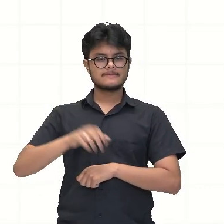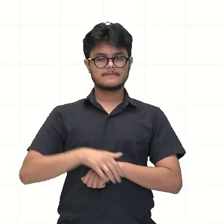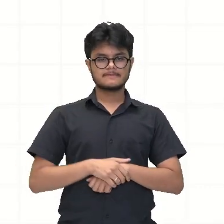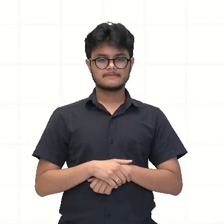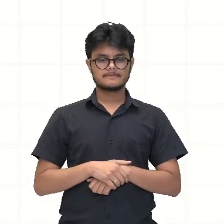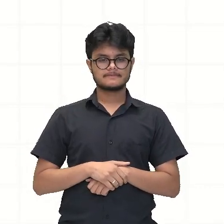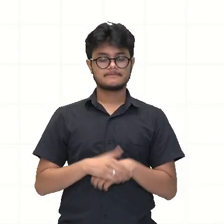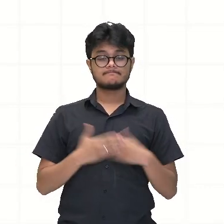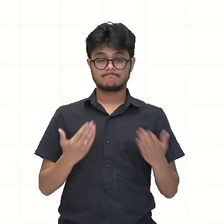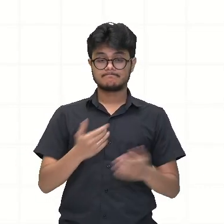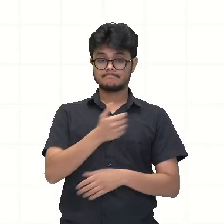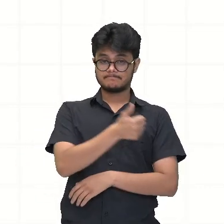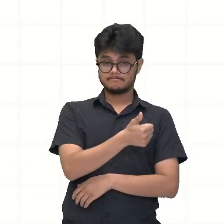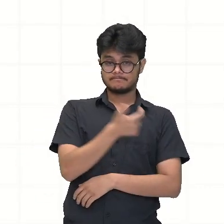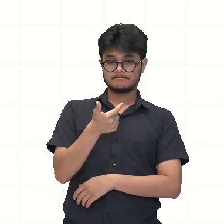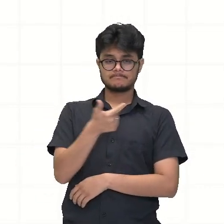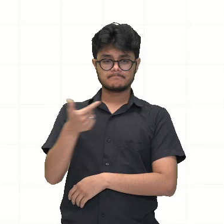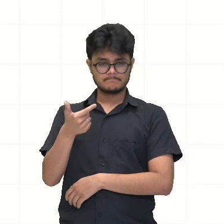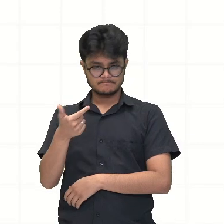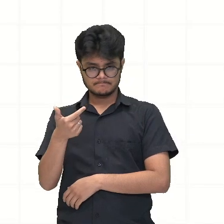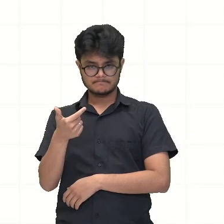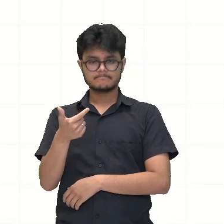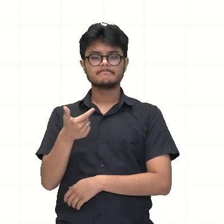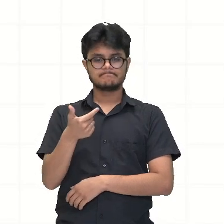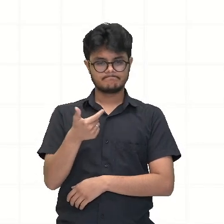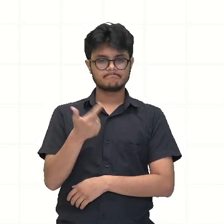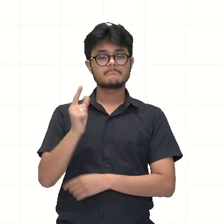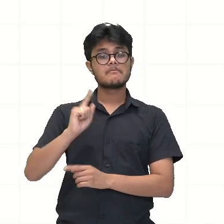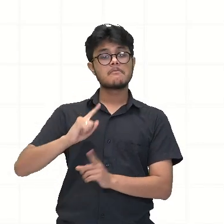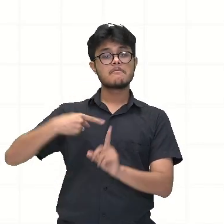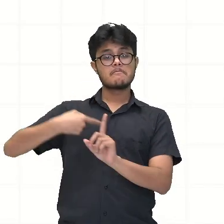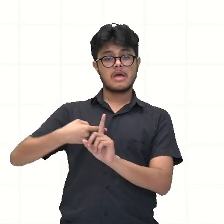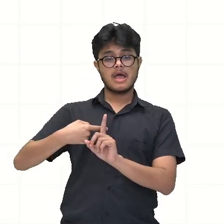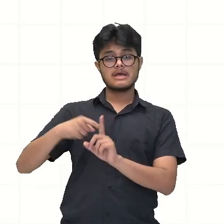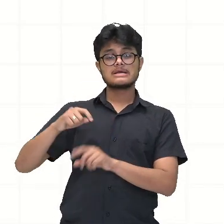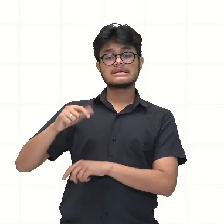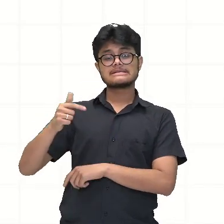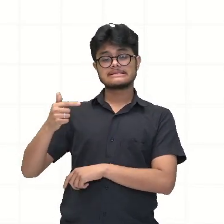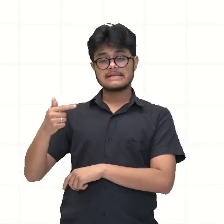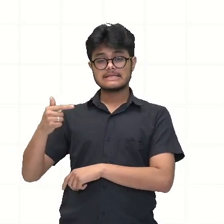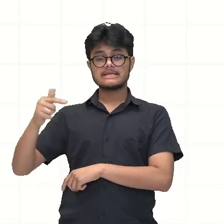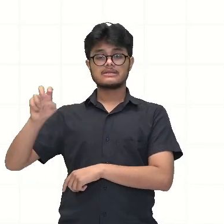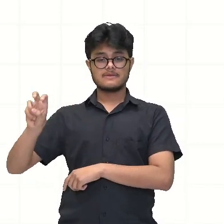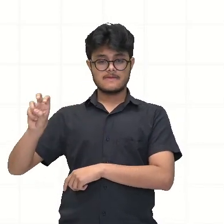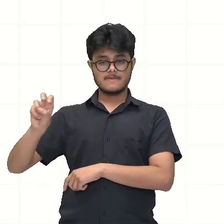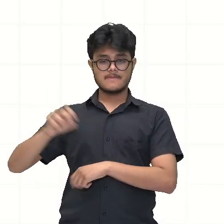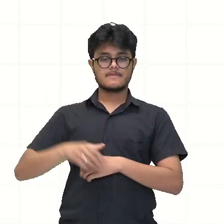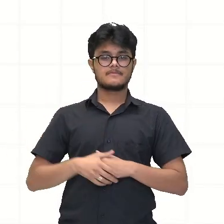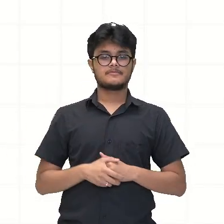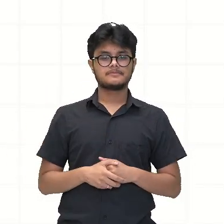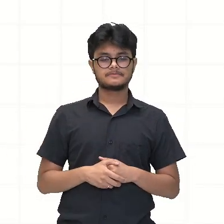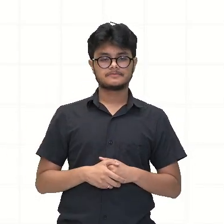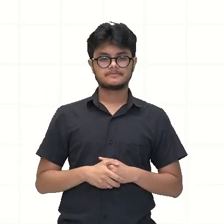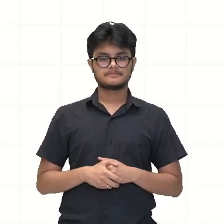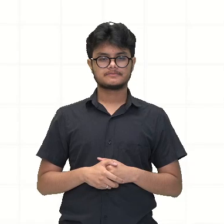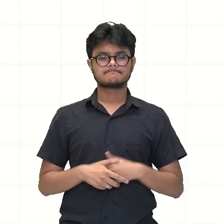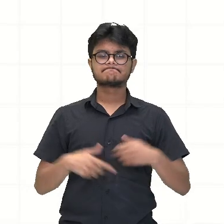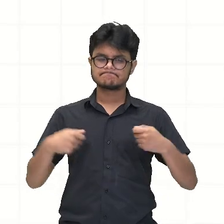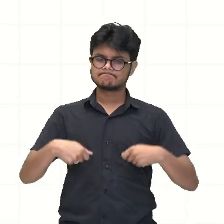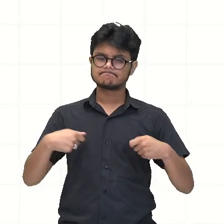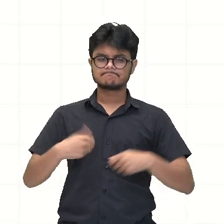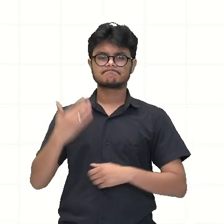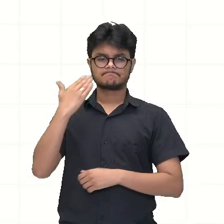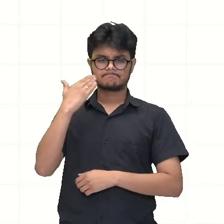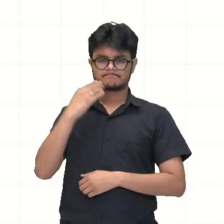repito 1.022 e somo com 75, né? Porque 15 vezes